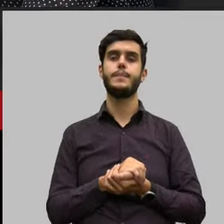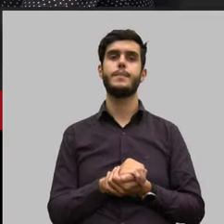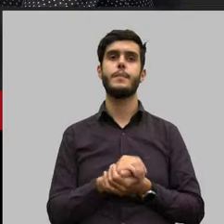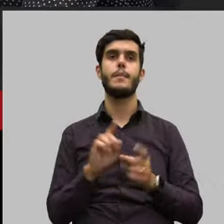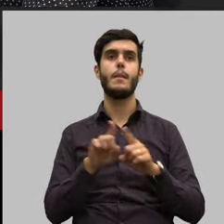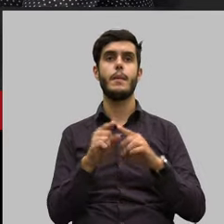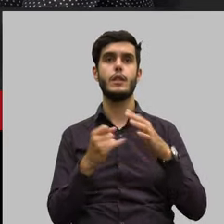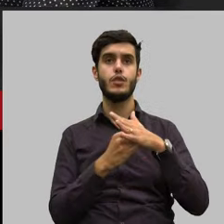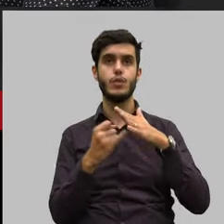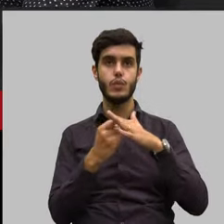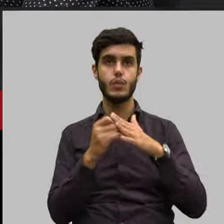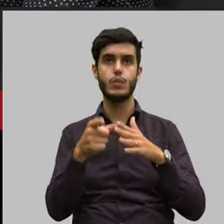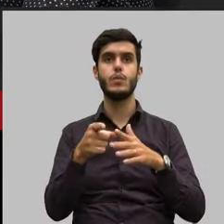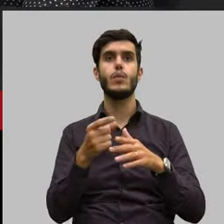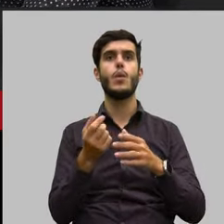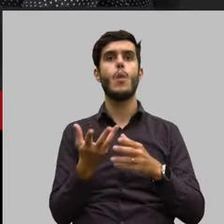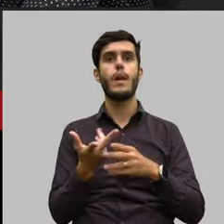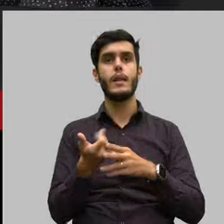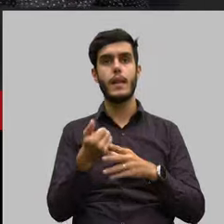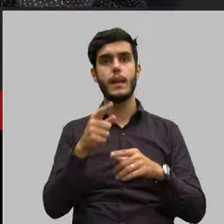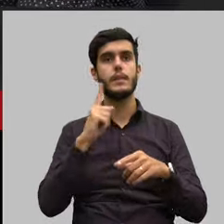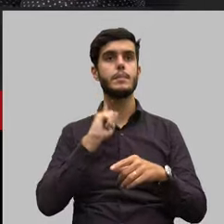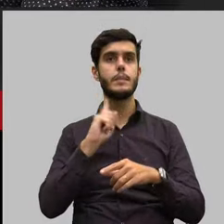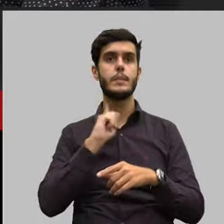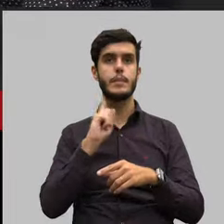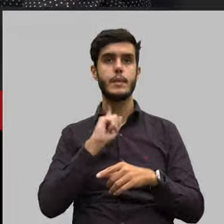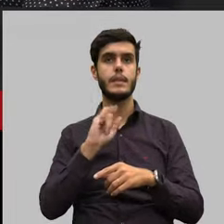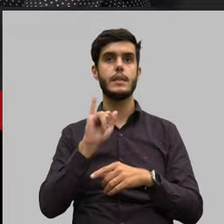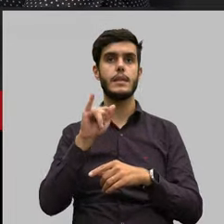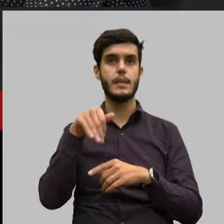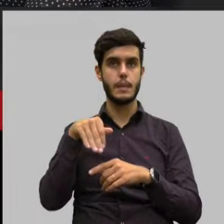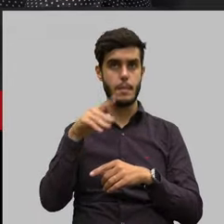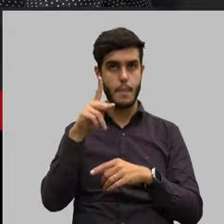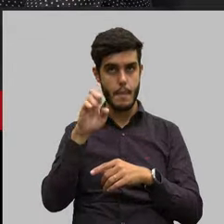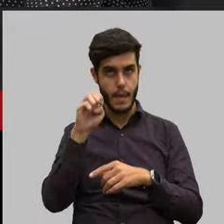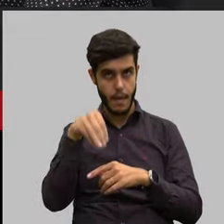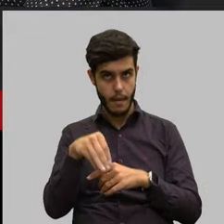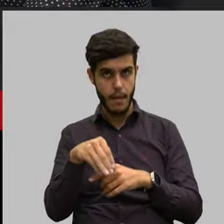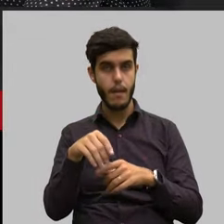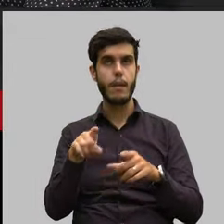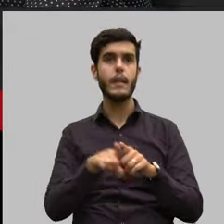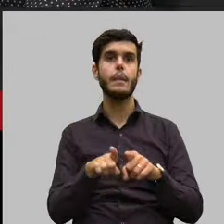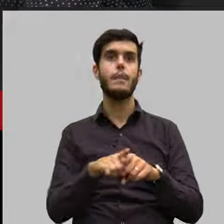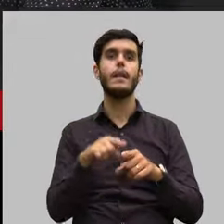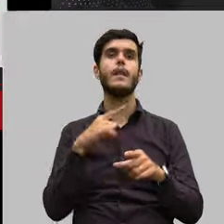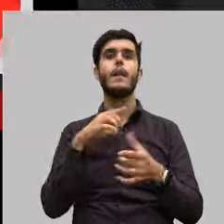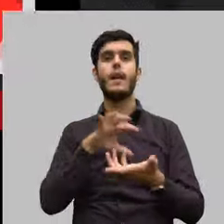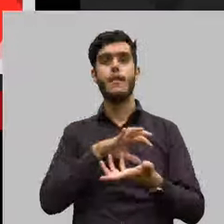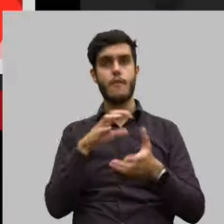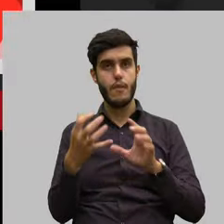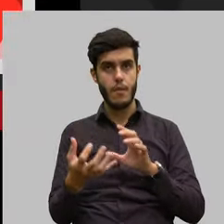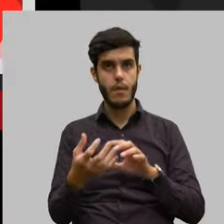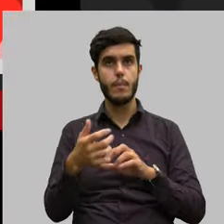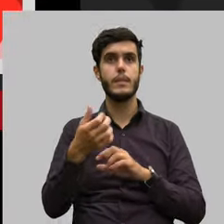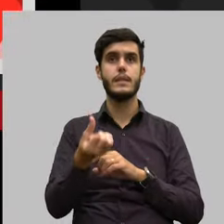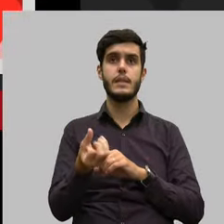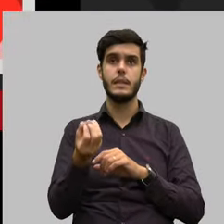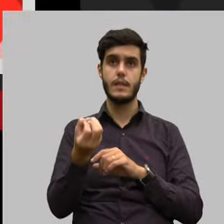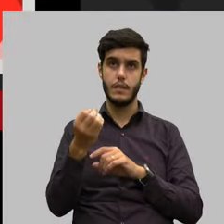qualidade de Minas Gerais o ipen a gente também vinculada a c plaga pós a reforma a gente tem a realização de mais de 609.000